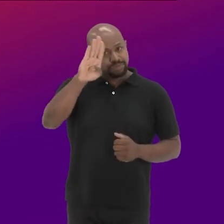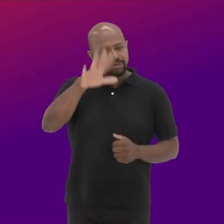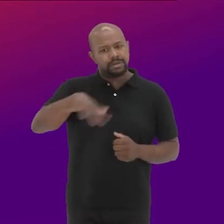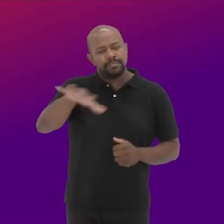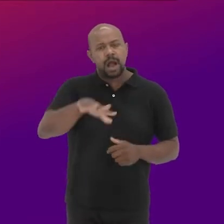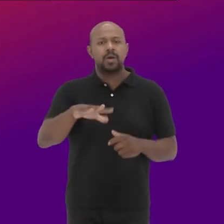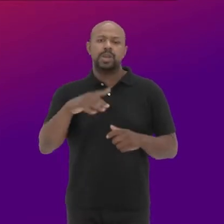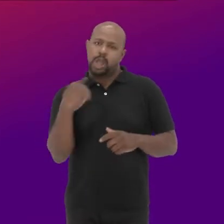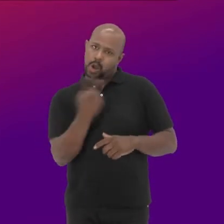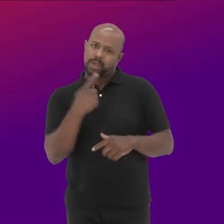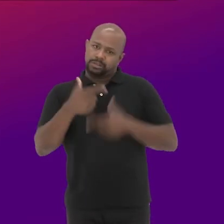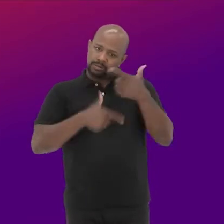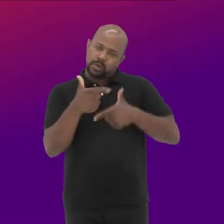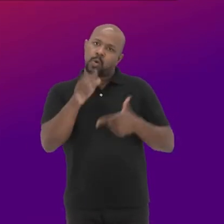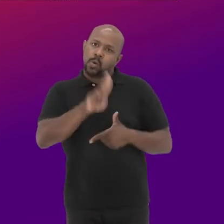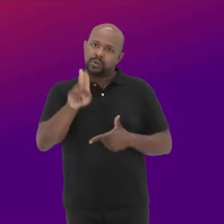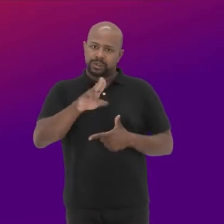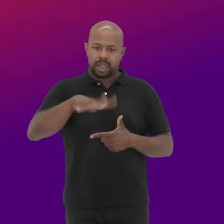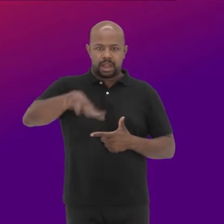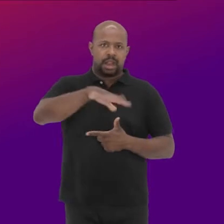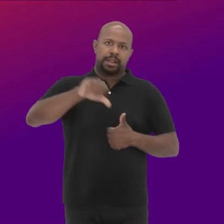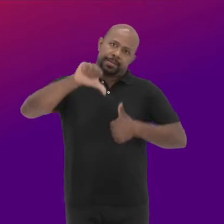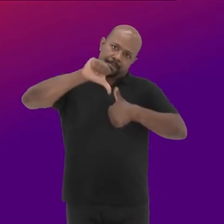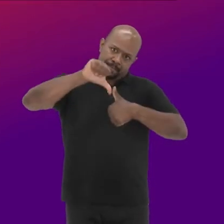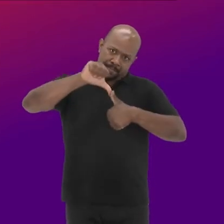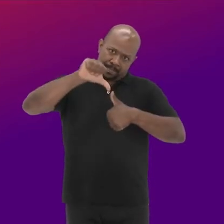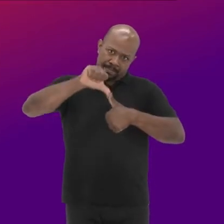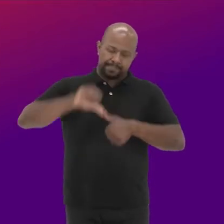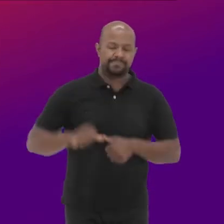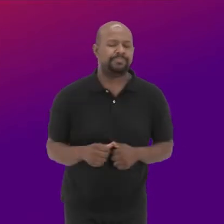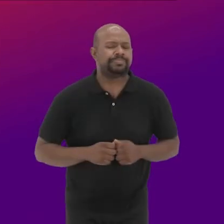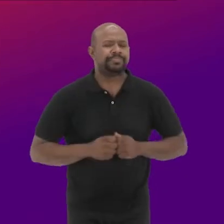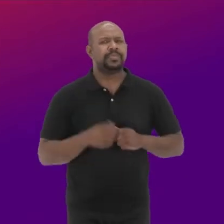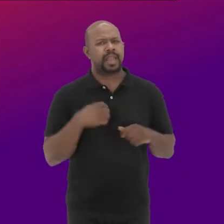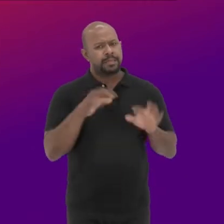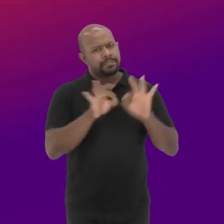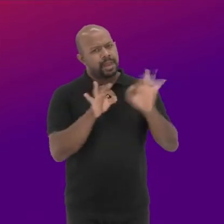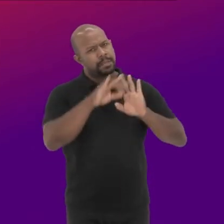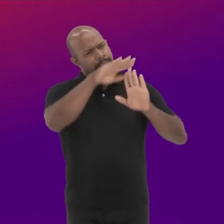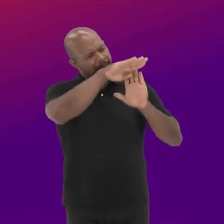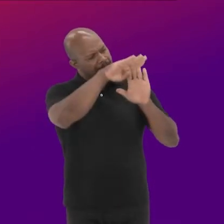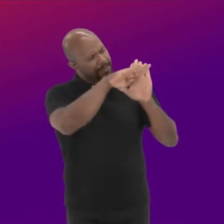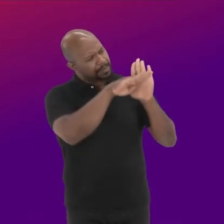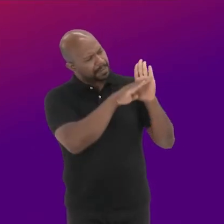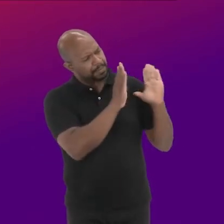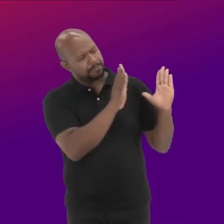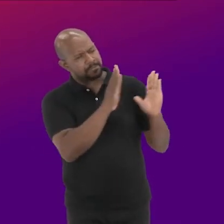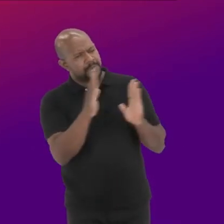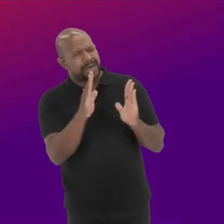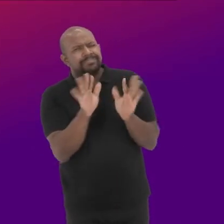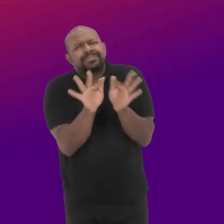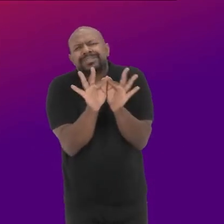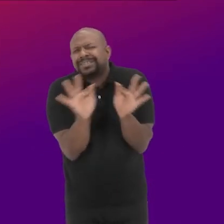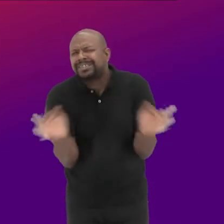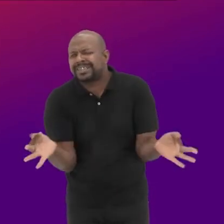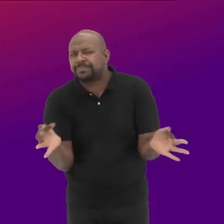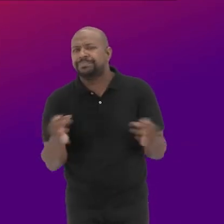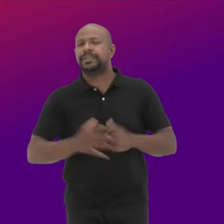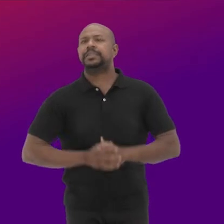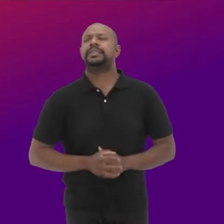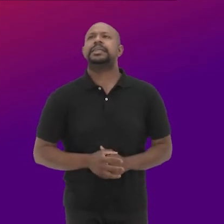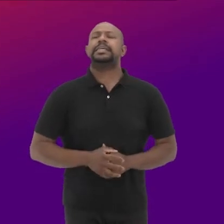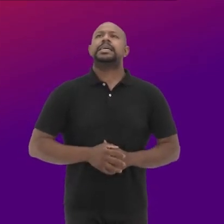de seguros que a Micro utiliza na região. Eu preparei uma agenda bem